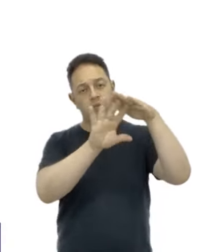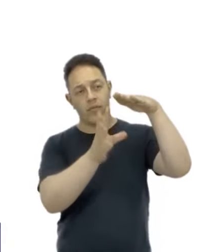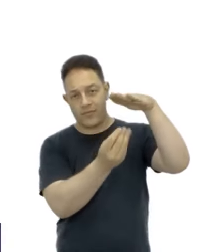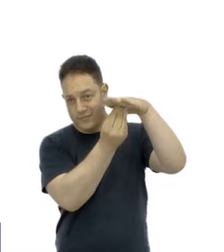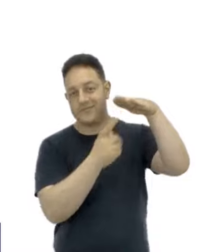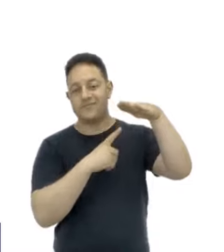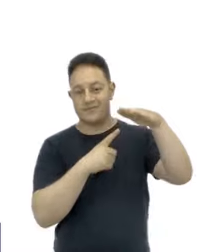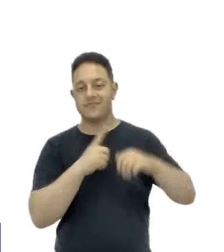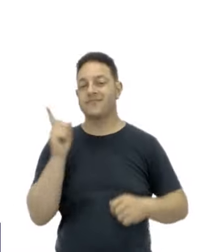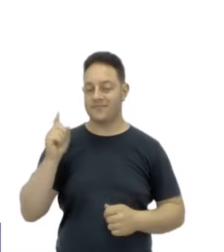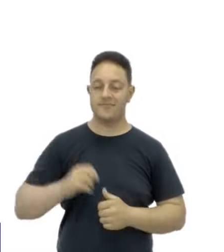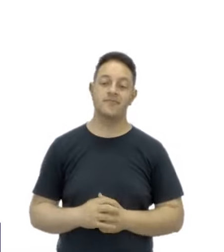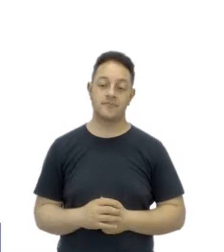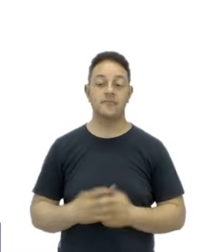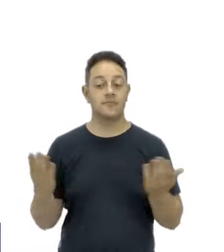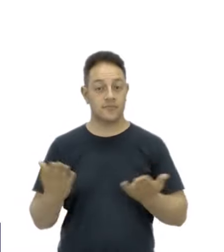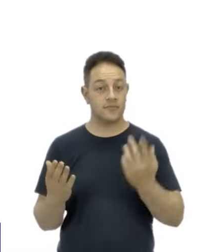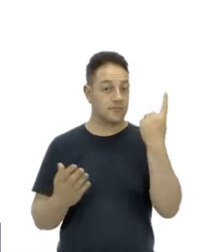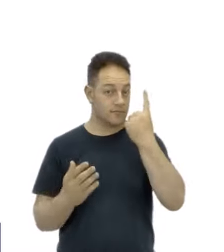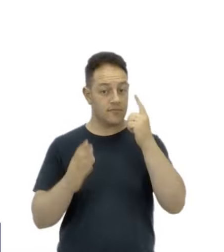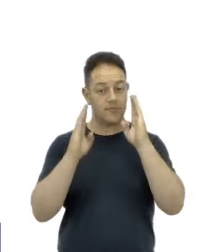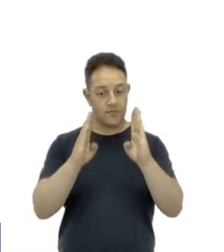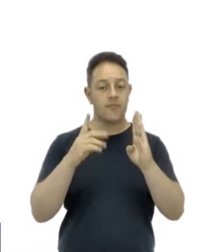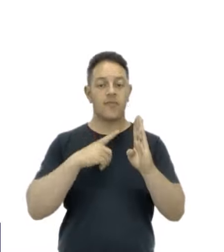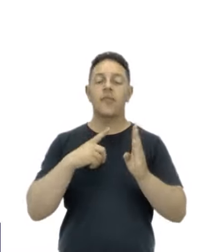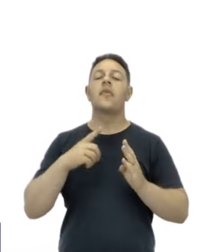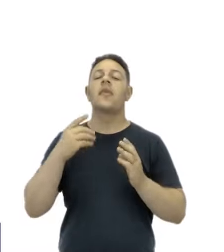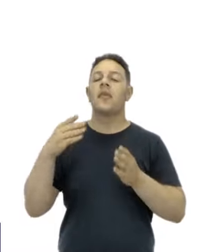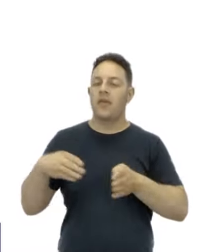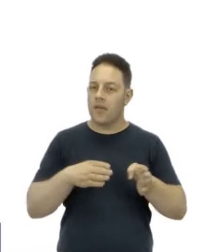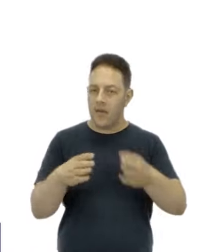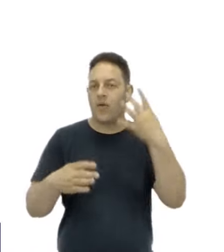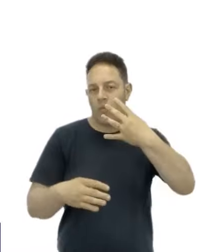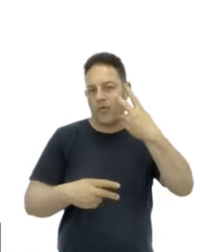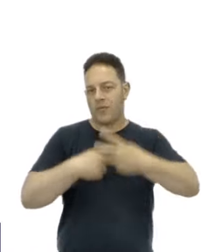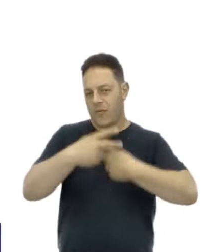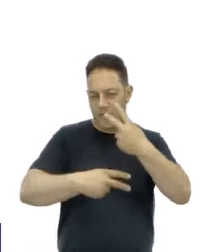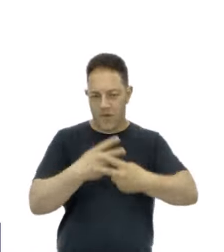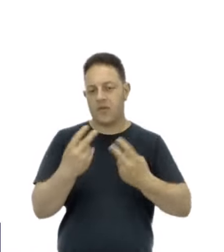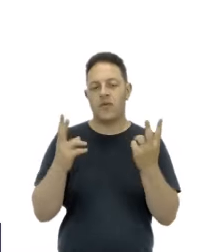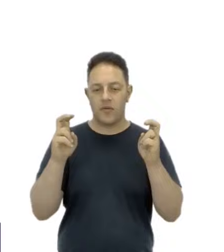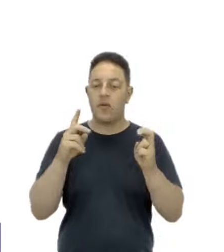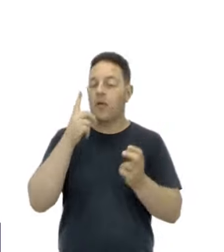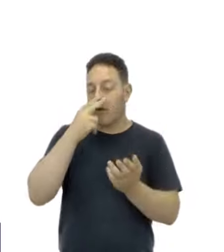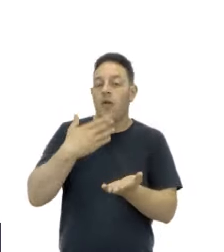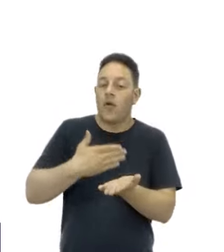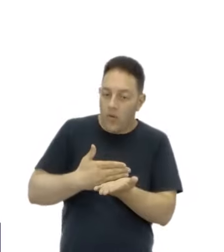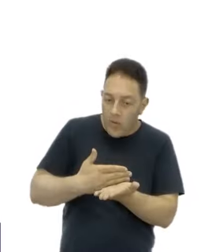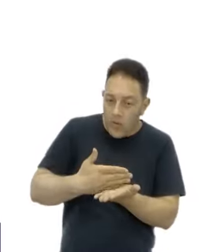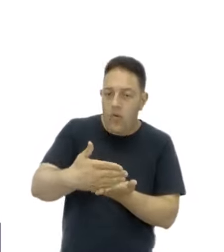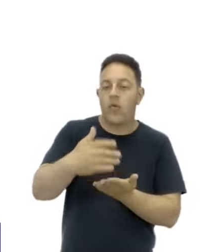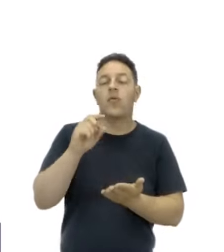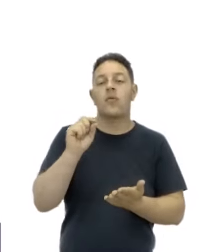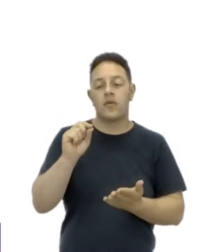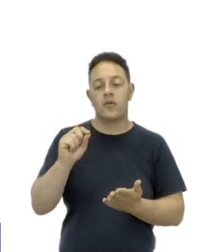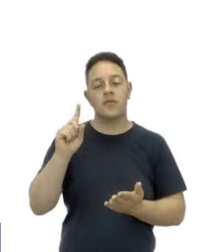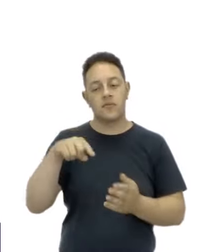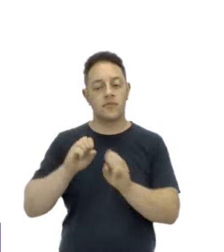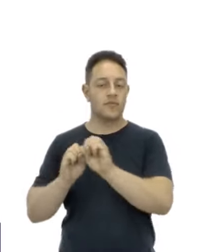caminho. Nosso primeiro momento, o percurso formativo do quarto bimestre. Iniciamos